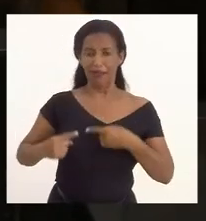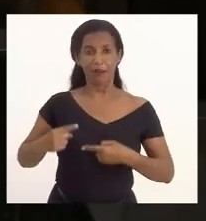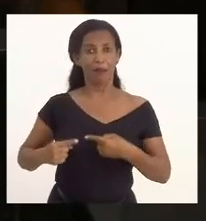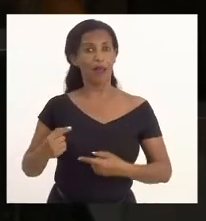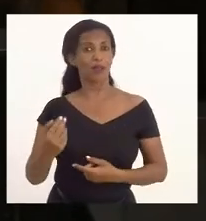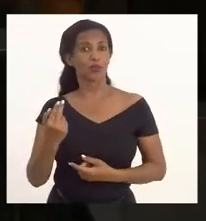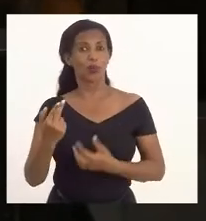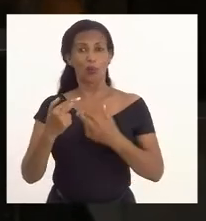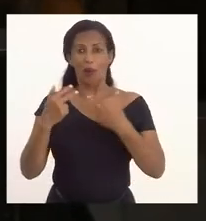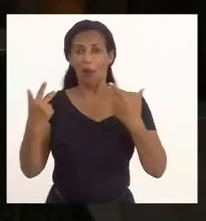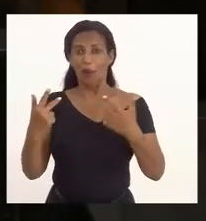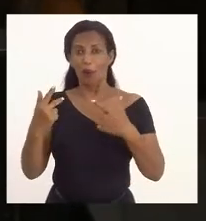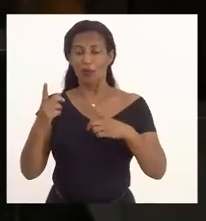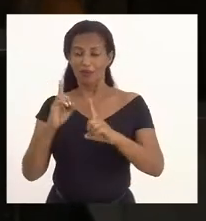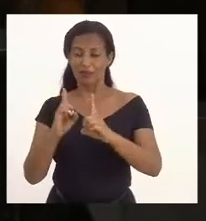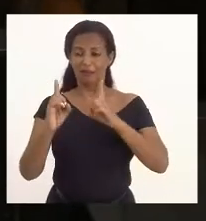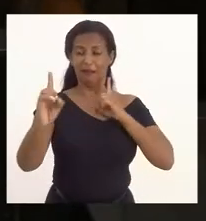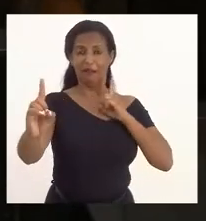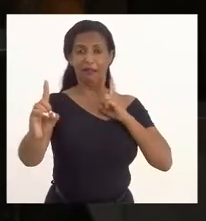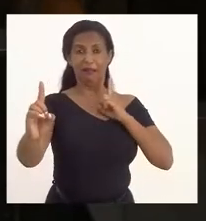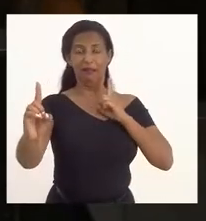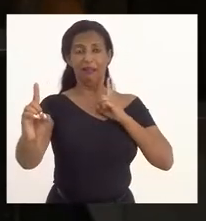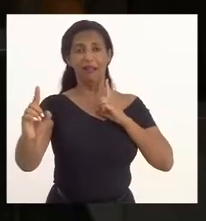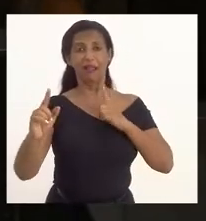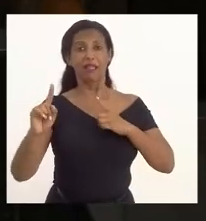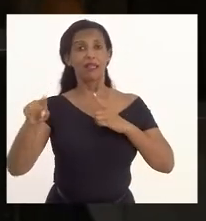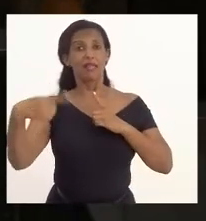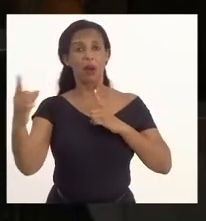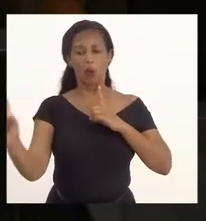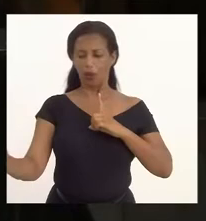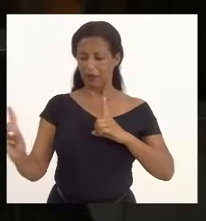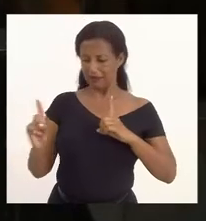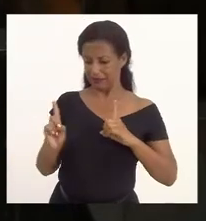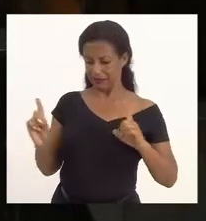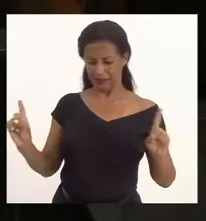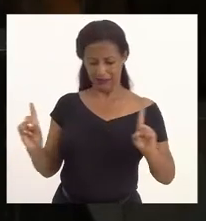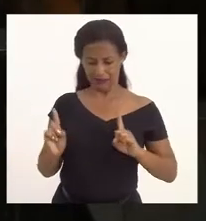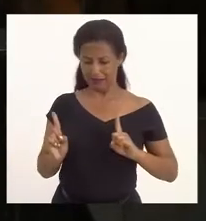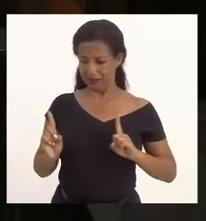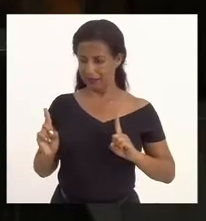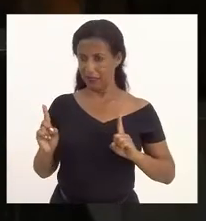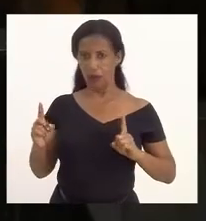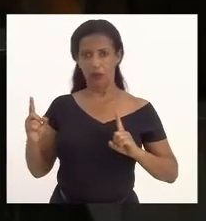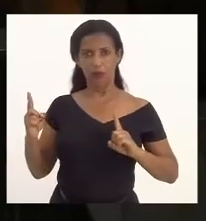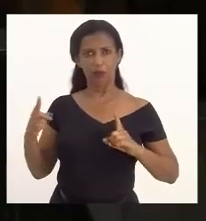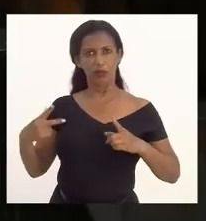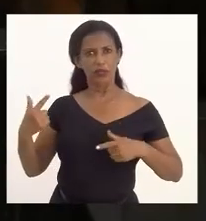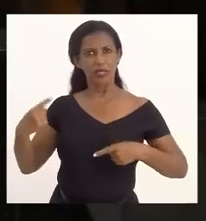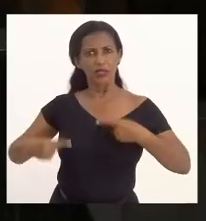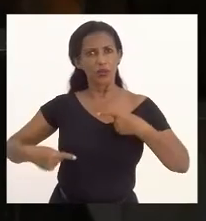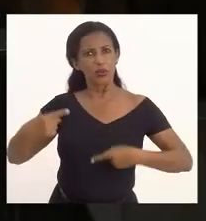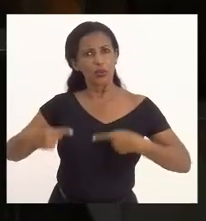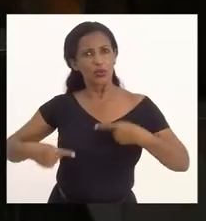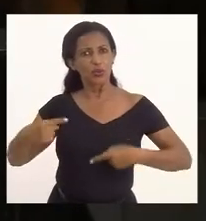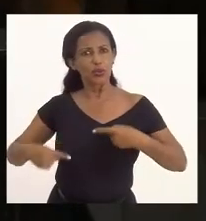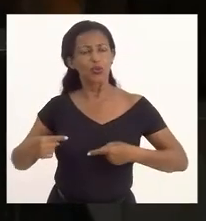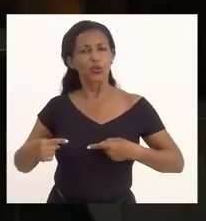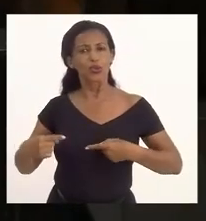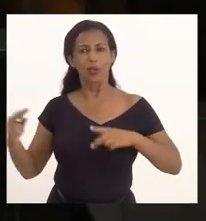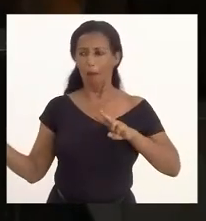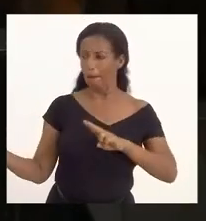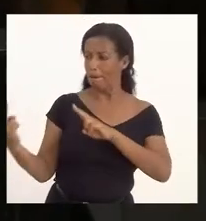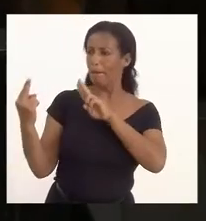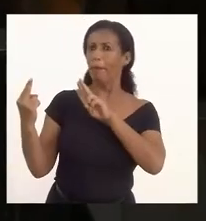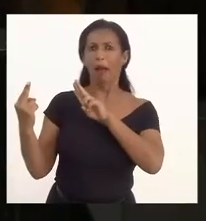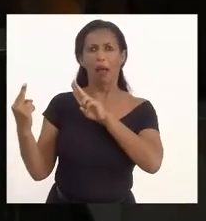você debater de forma remota e outra de forma presencial, trocando, inclusive, impressões